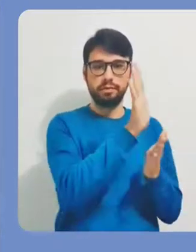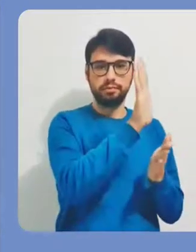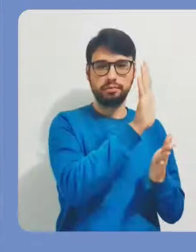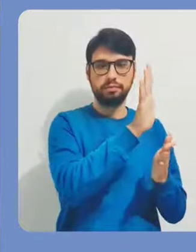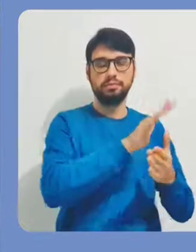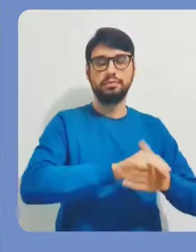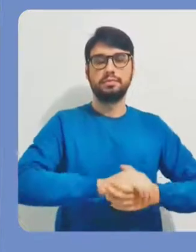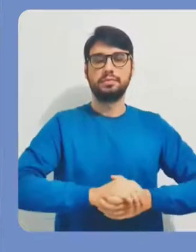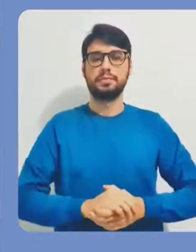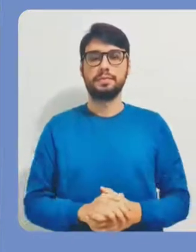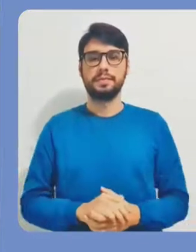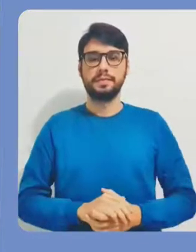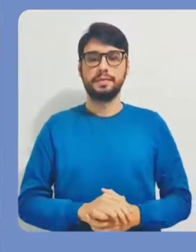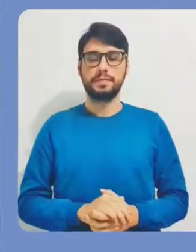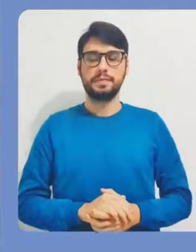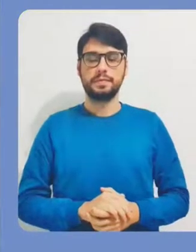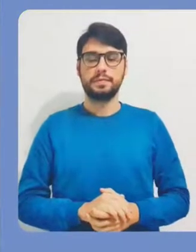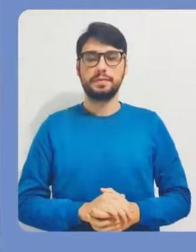em Publicar.